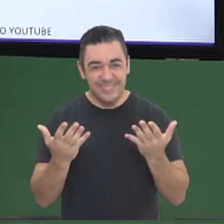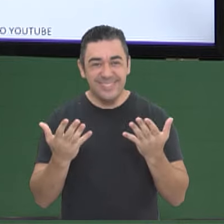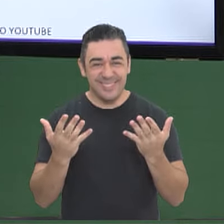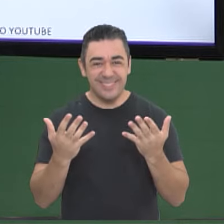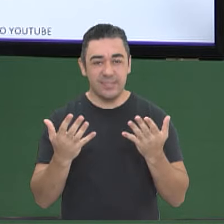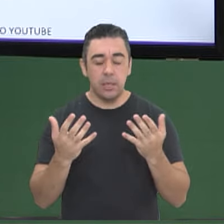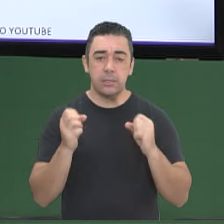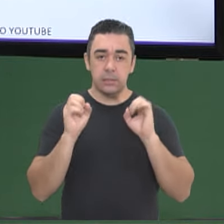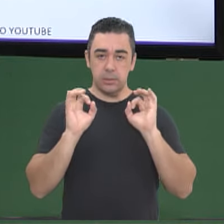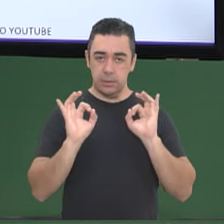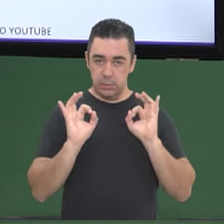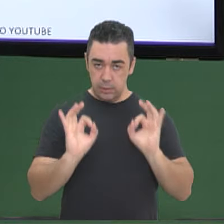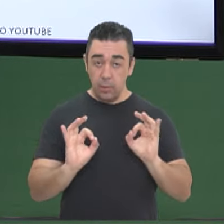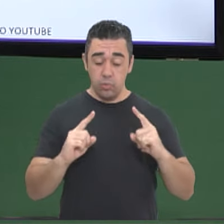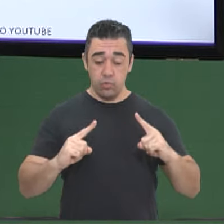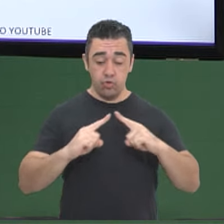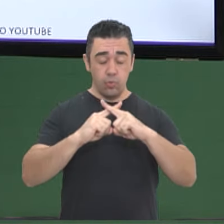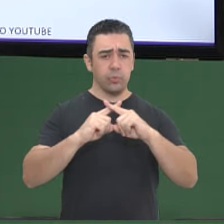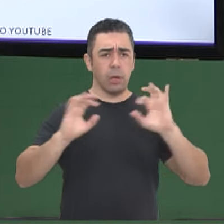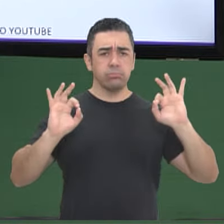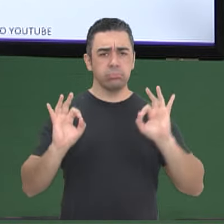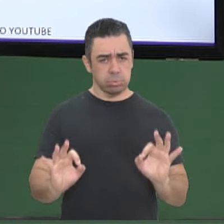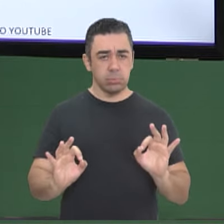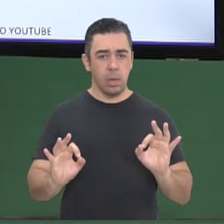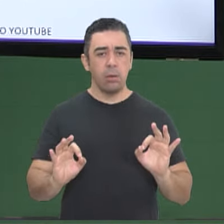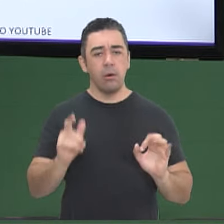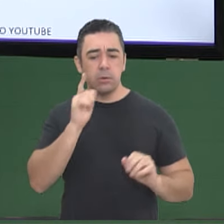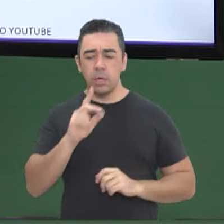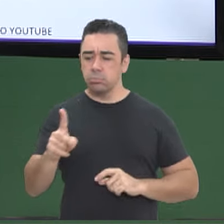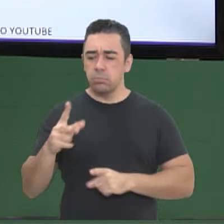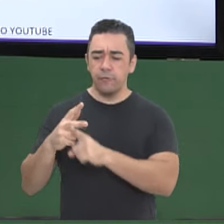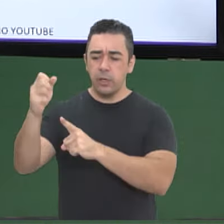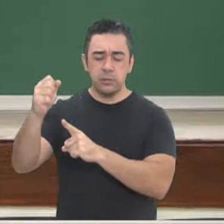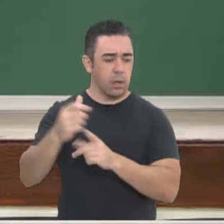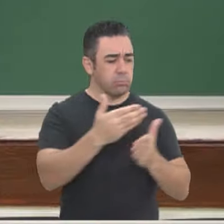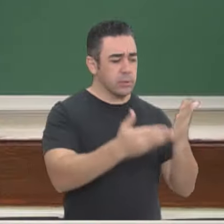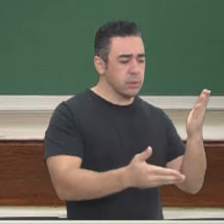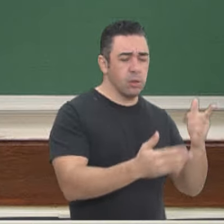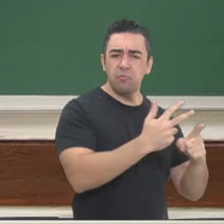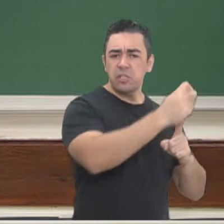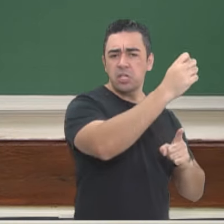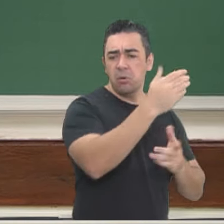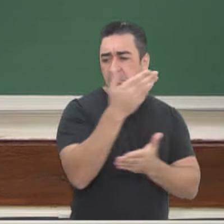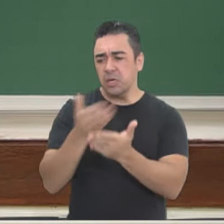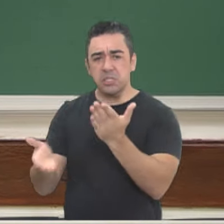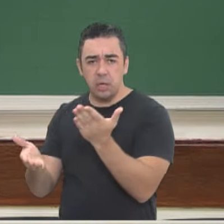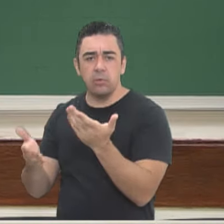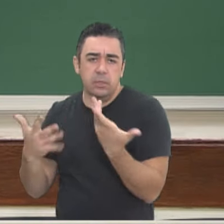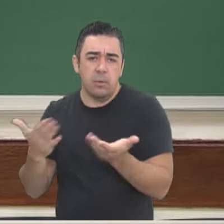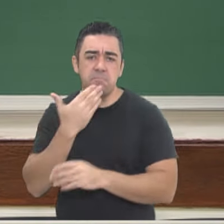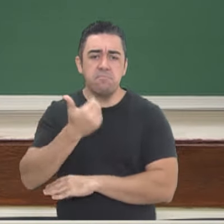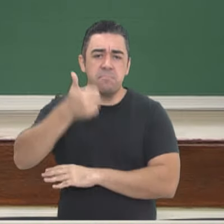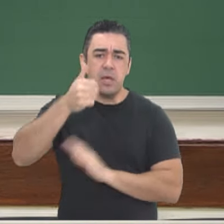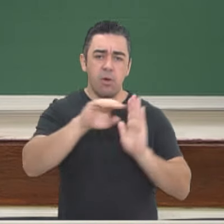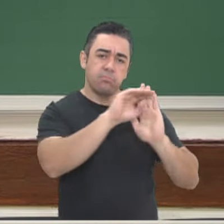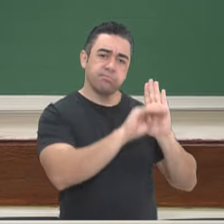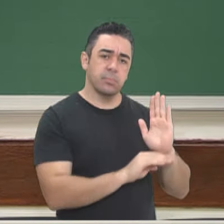disputa justa, aí a gente consegue, então, ter uma melhora nesse sentido, né? Então, ele vai ser